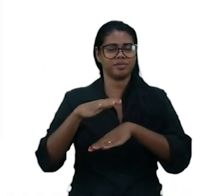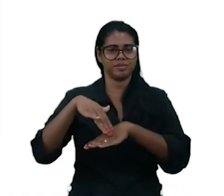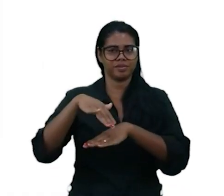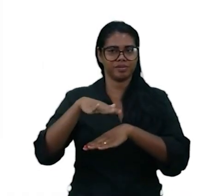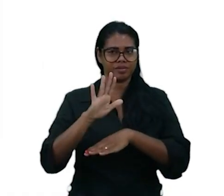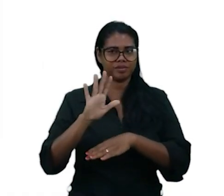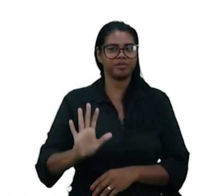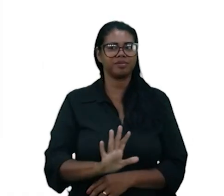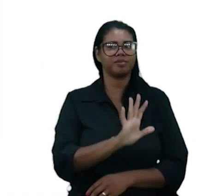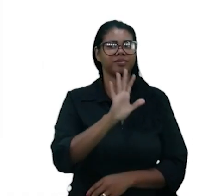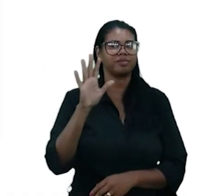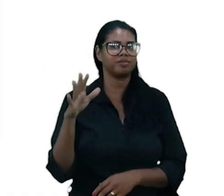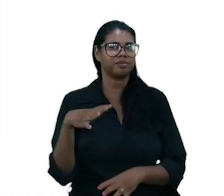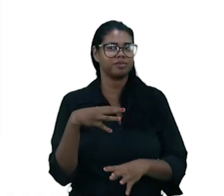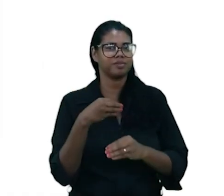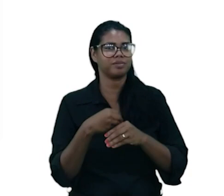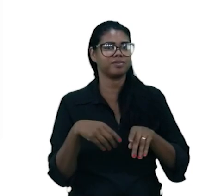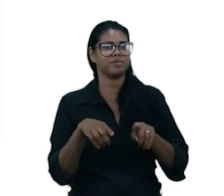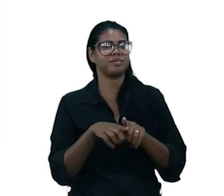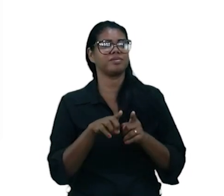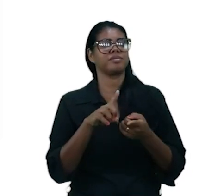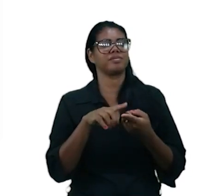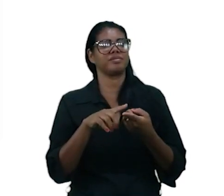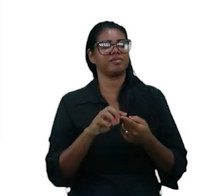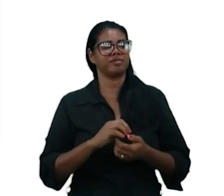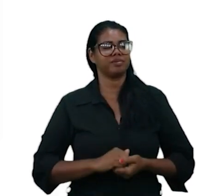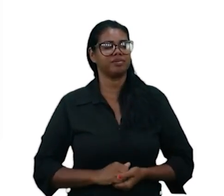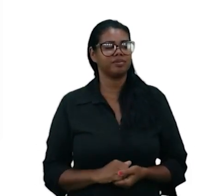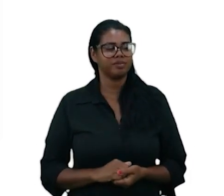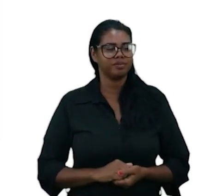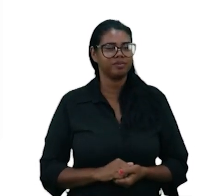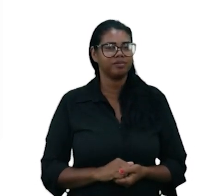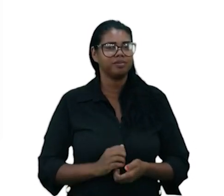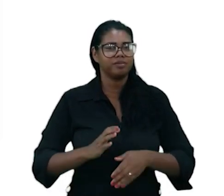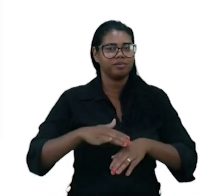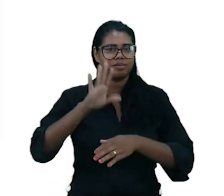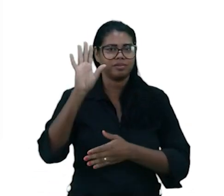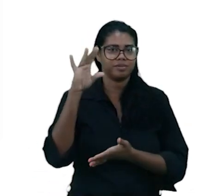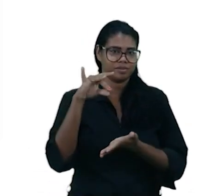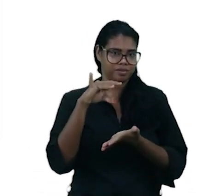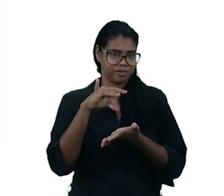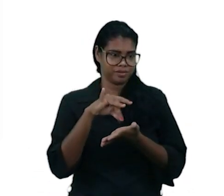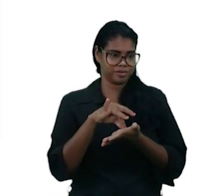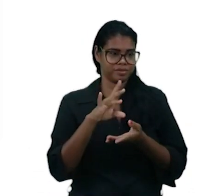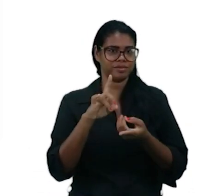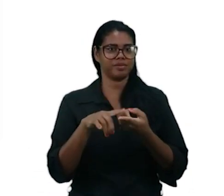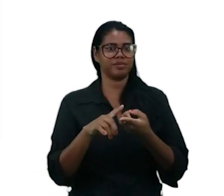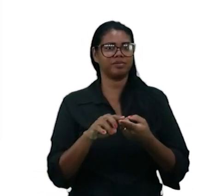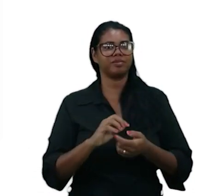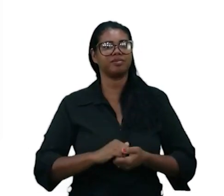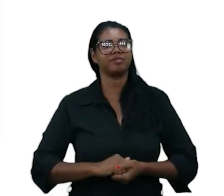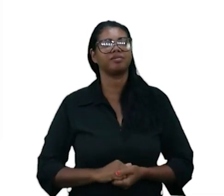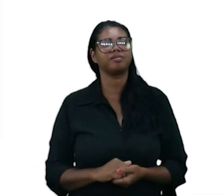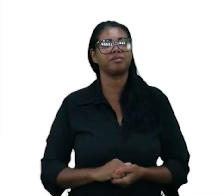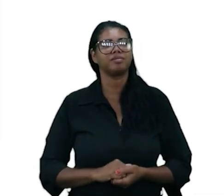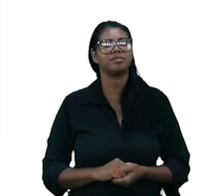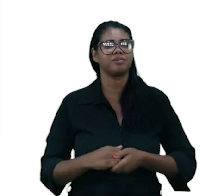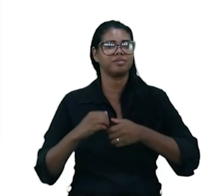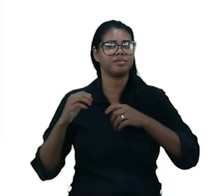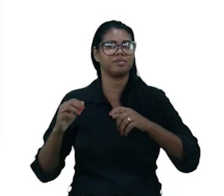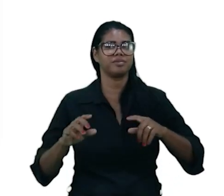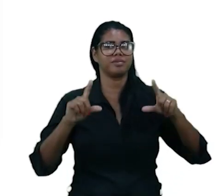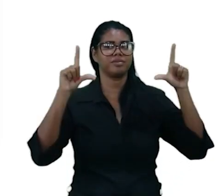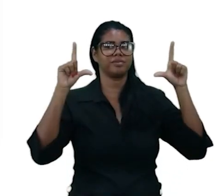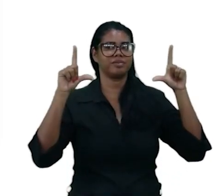que vai seguir, né, para temas menores, assuntos mais específicos dentro dela. Então, olhando aí, em tela a gente tem